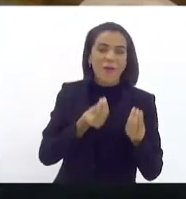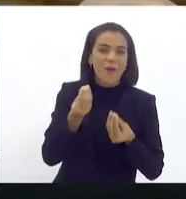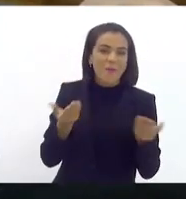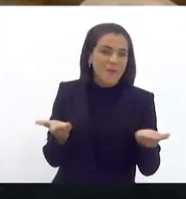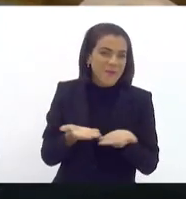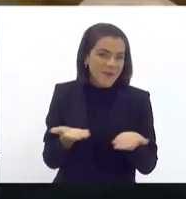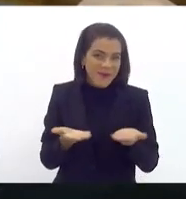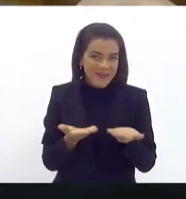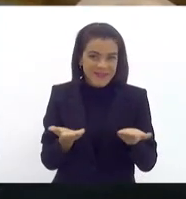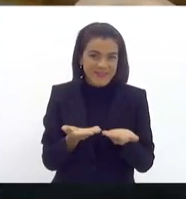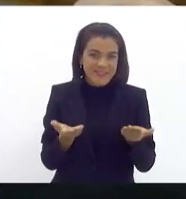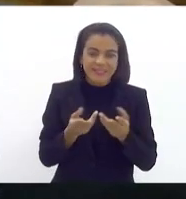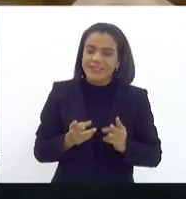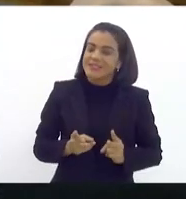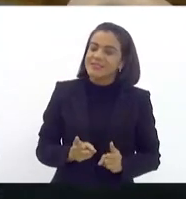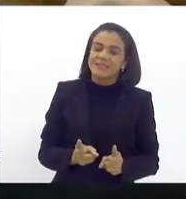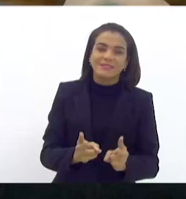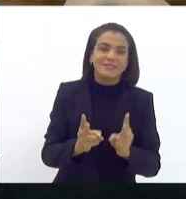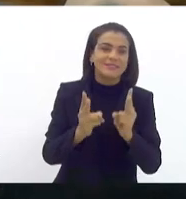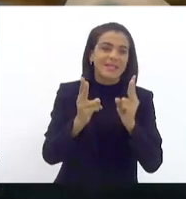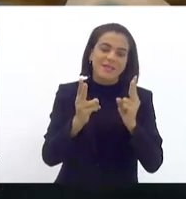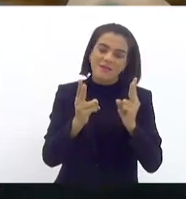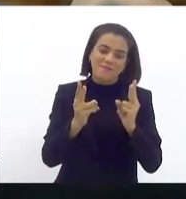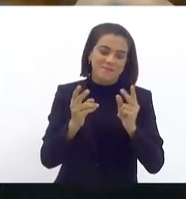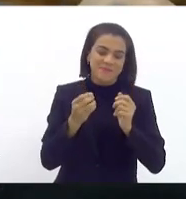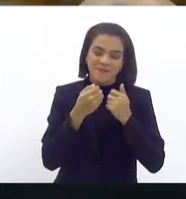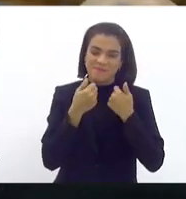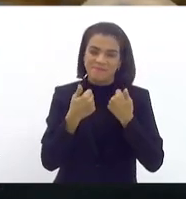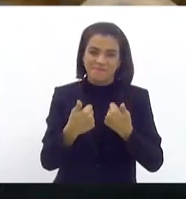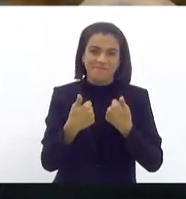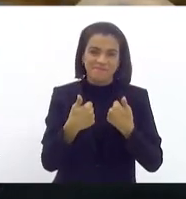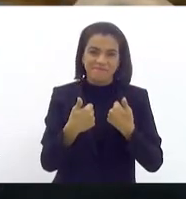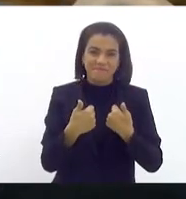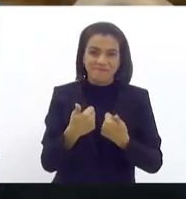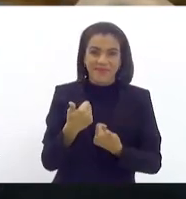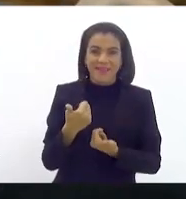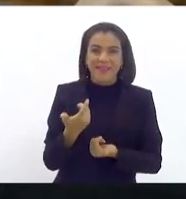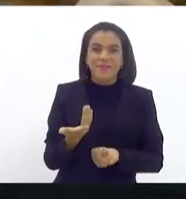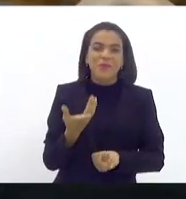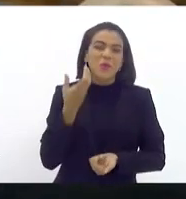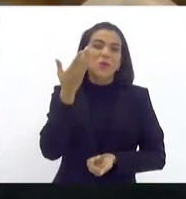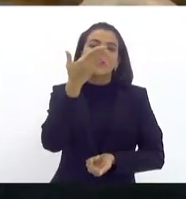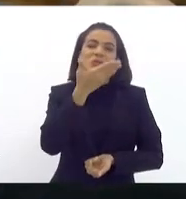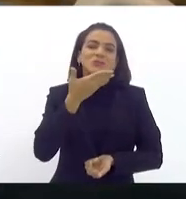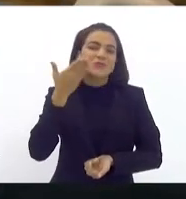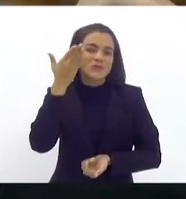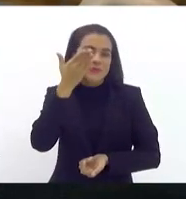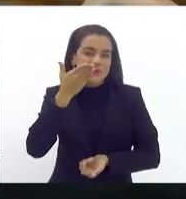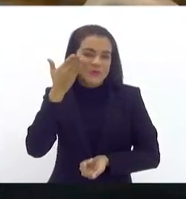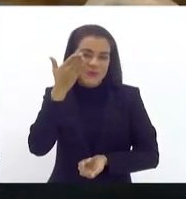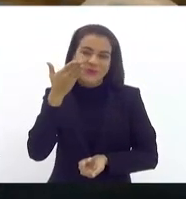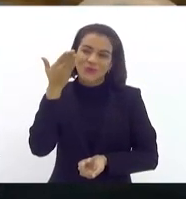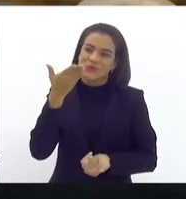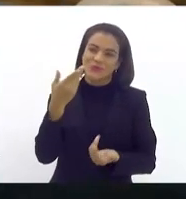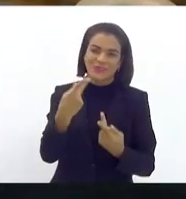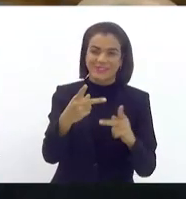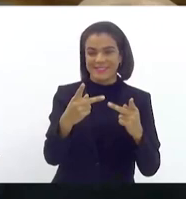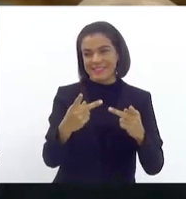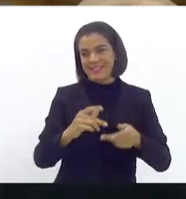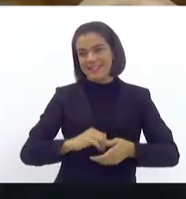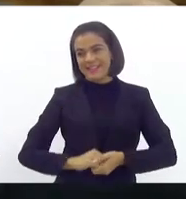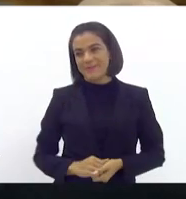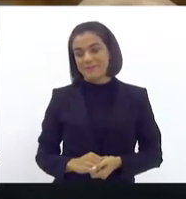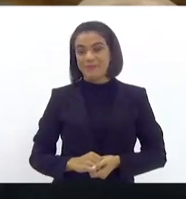dia... Sempre depois generoso. Depois do dia de ontem, ele... Depois do discurso dele... Né? Depois do discurso de ontem...